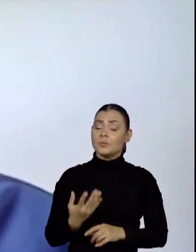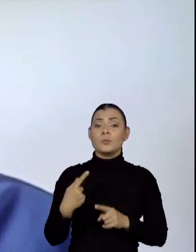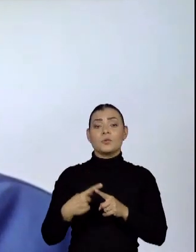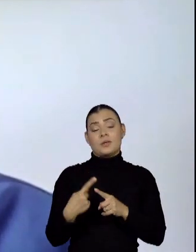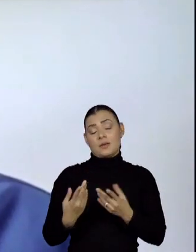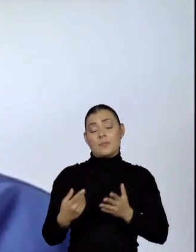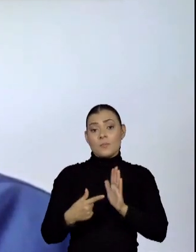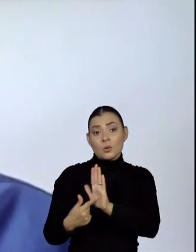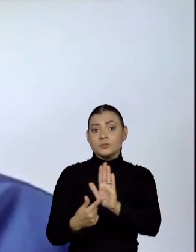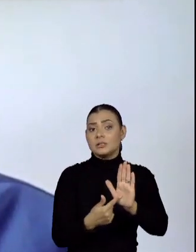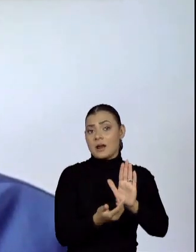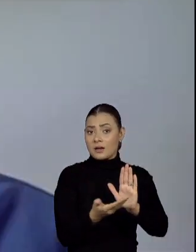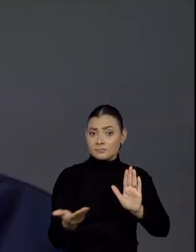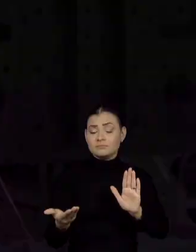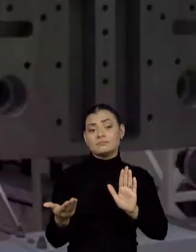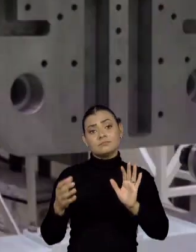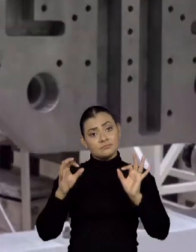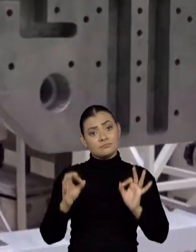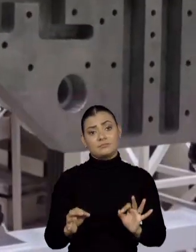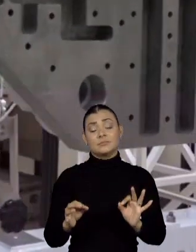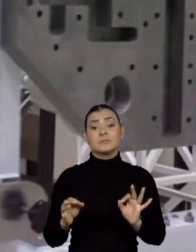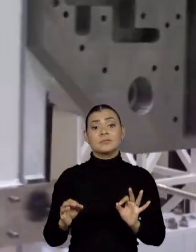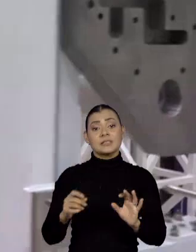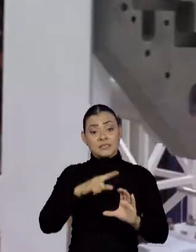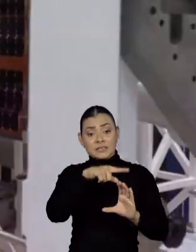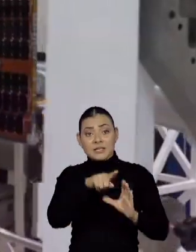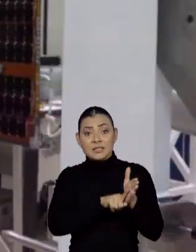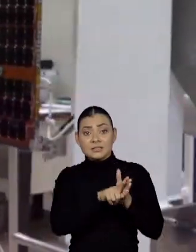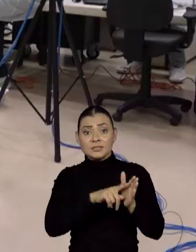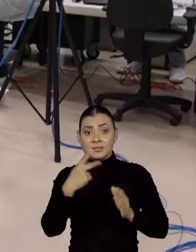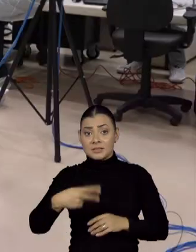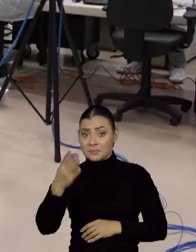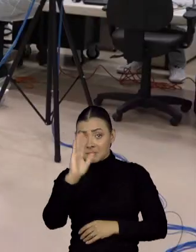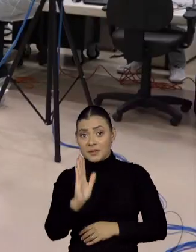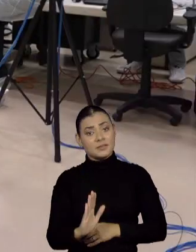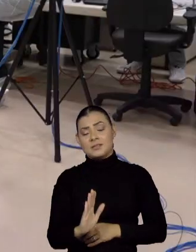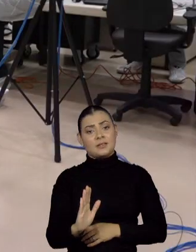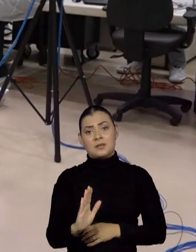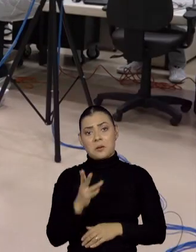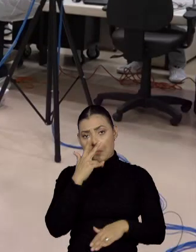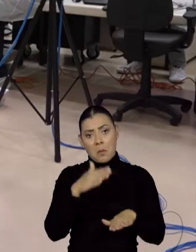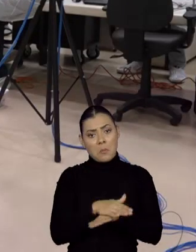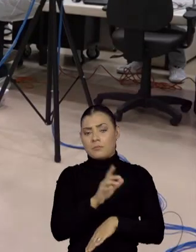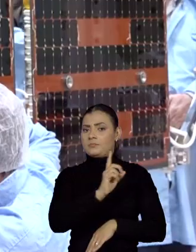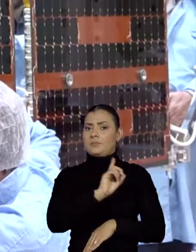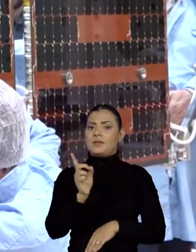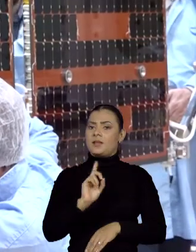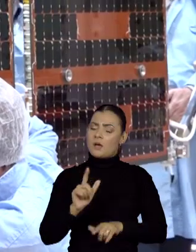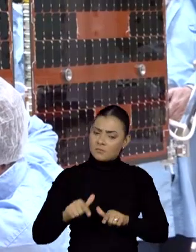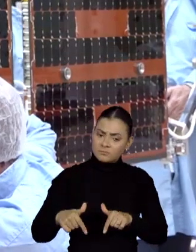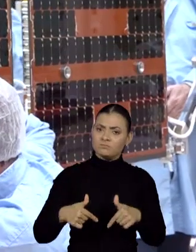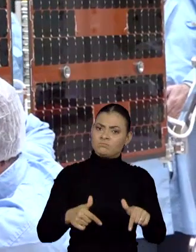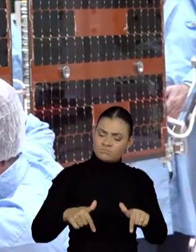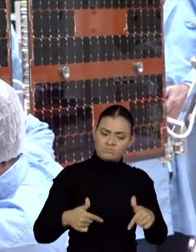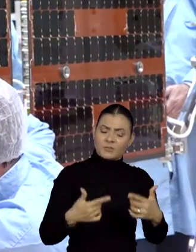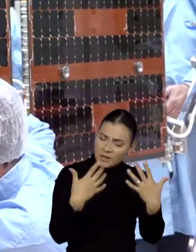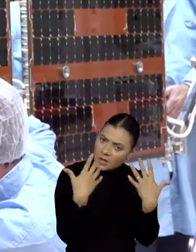a mostrar ao mundo, né, que os cientistas brasileiros não se dobram, né? Quando se trata